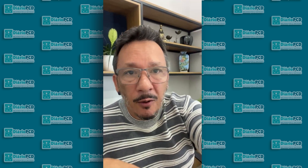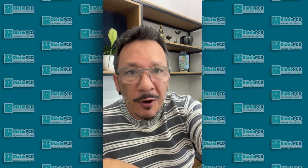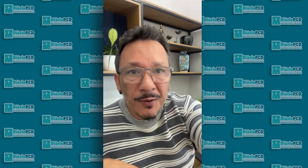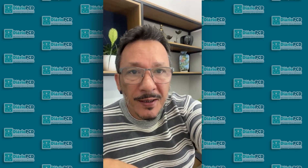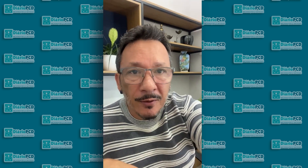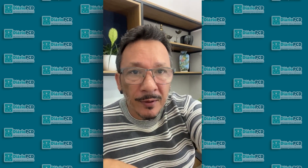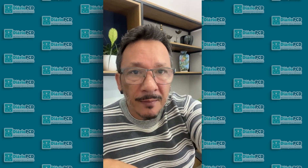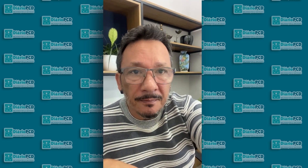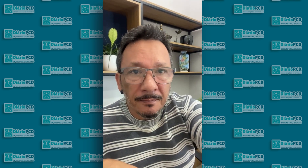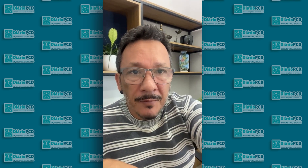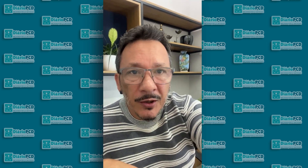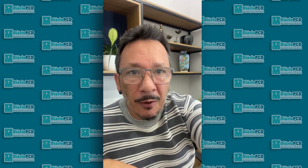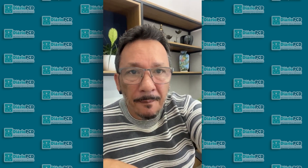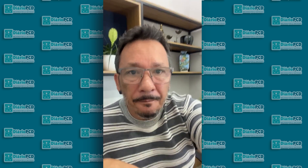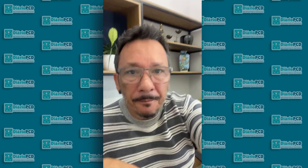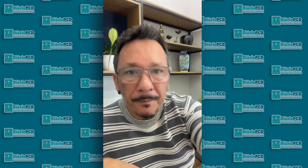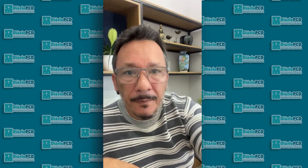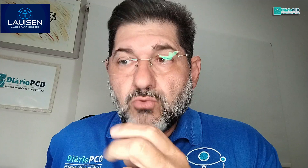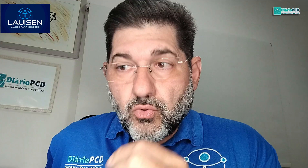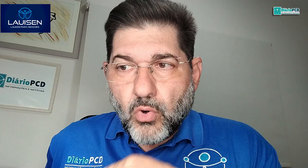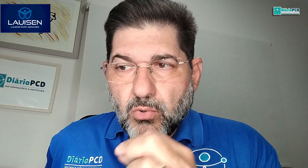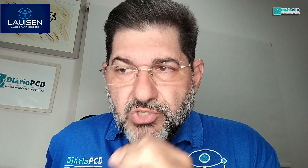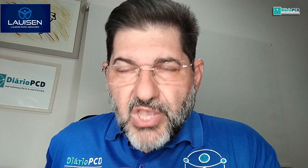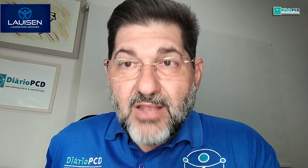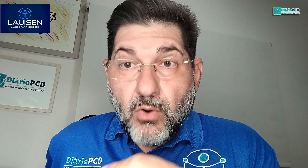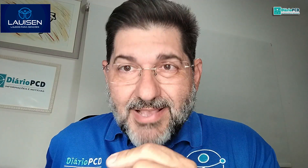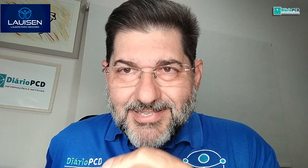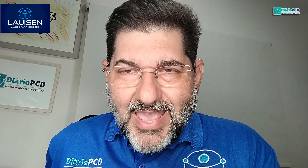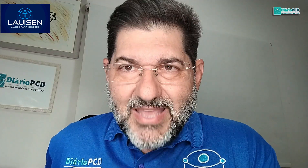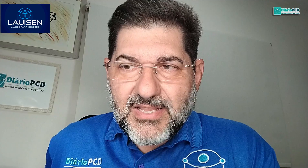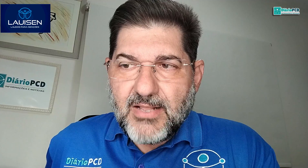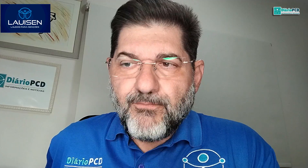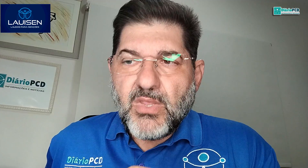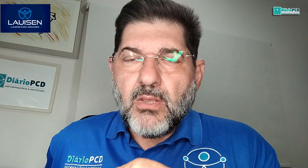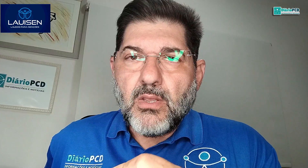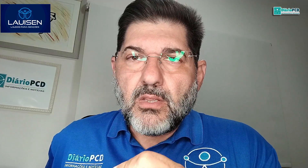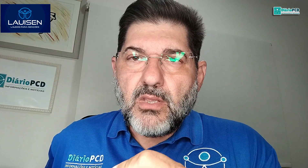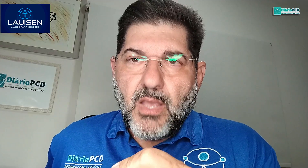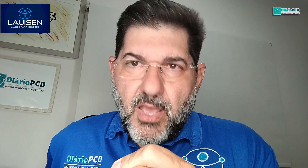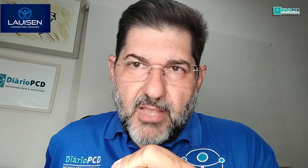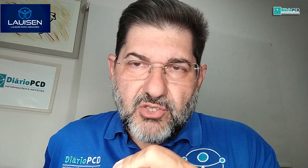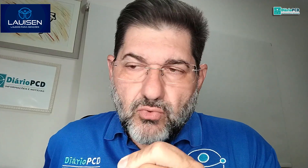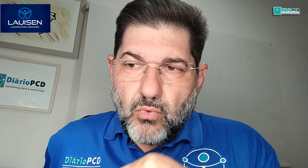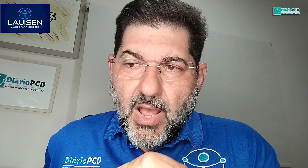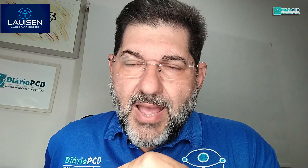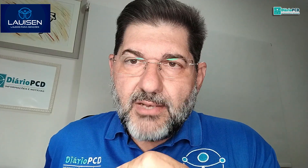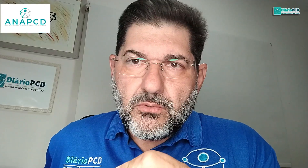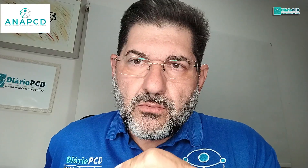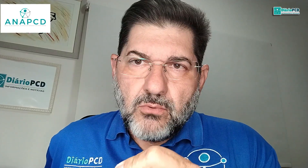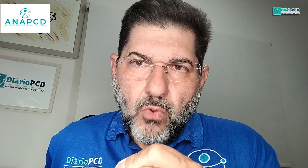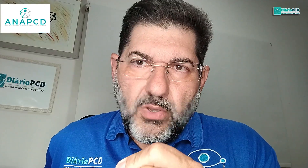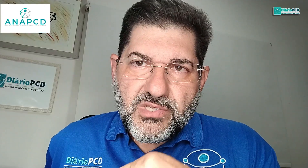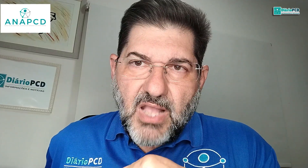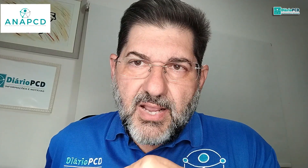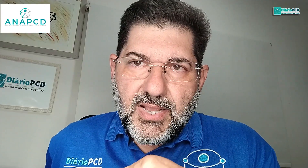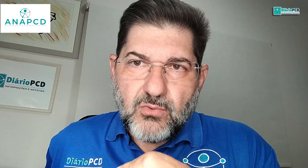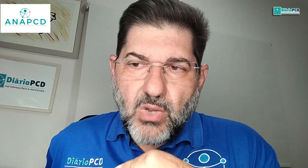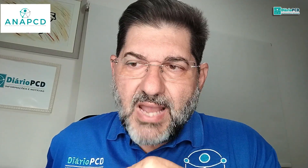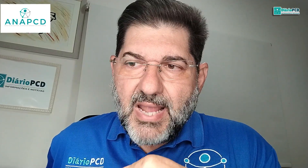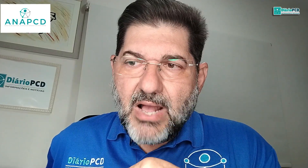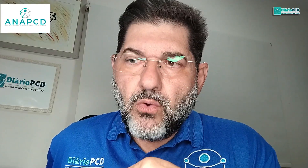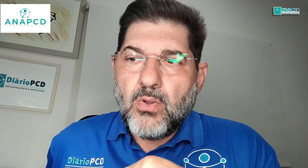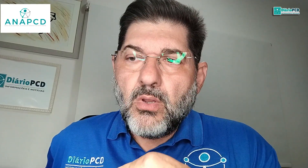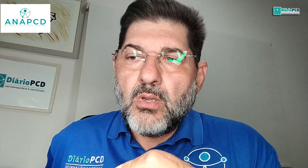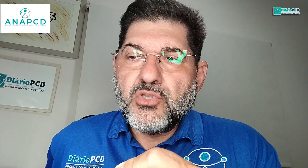semana. Ótima segunda. Tchau. Dr. Lucélio Lacerda, que é titular no Instagram